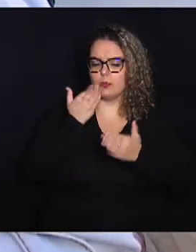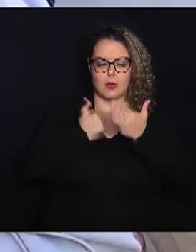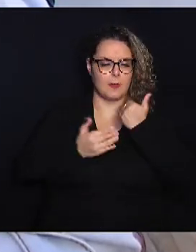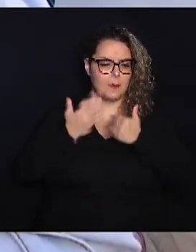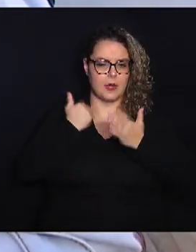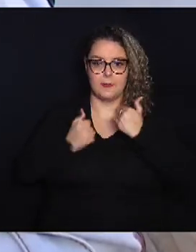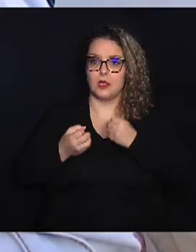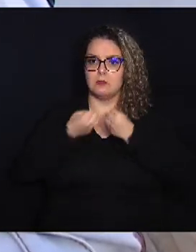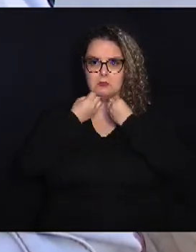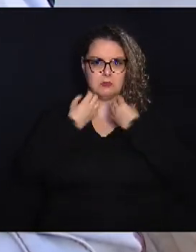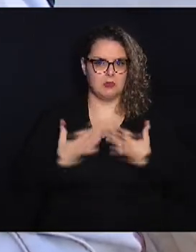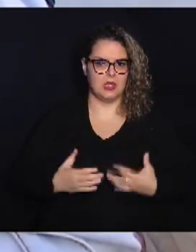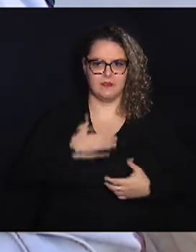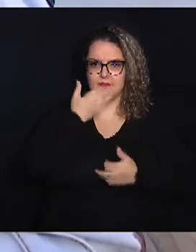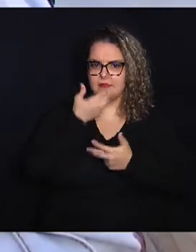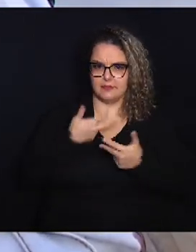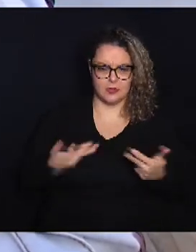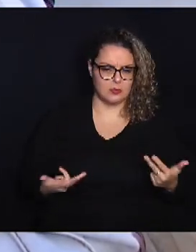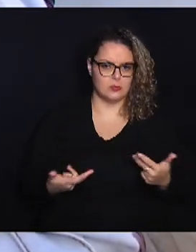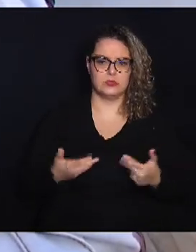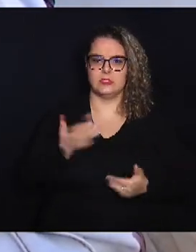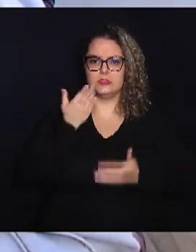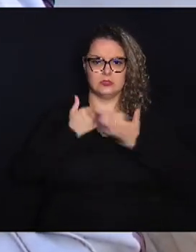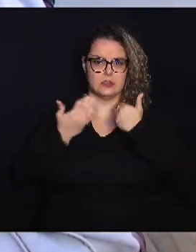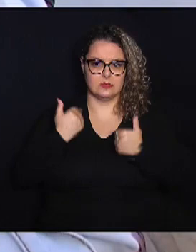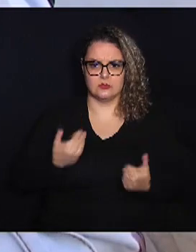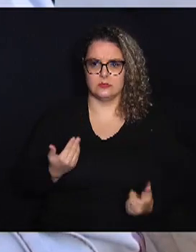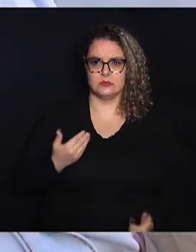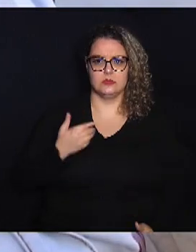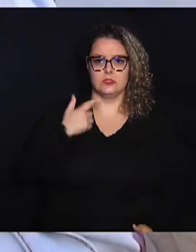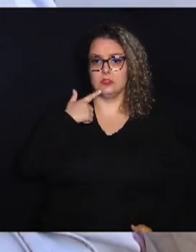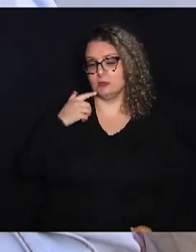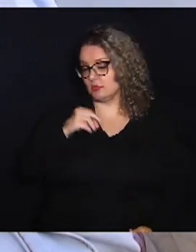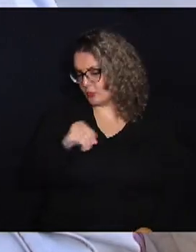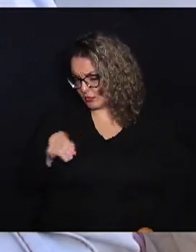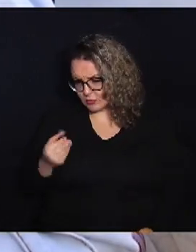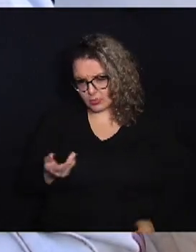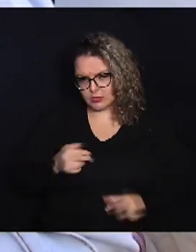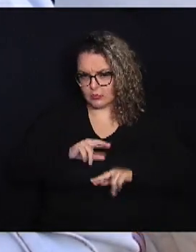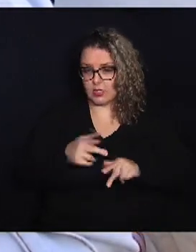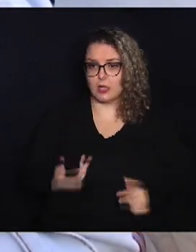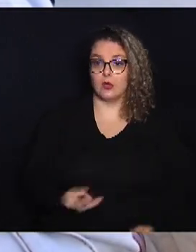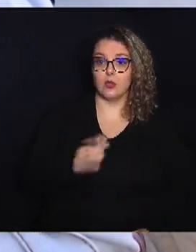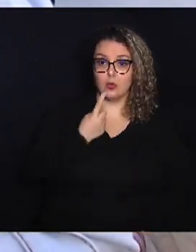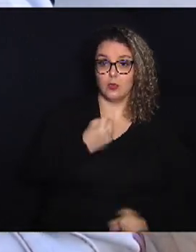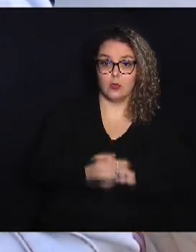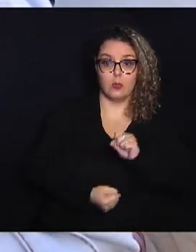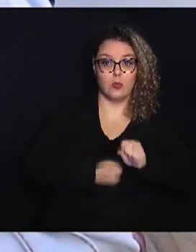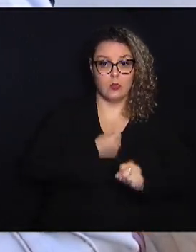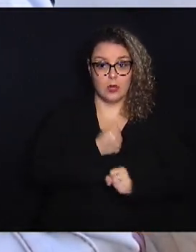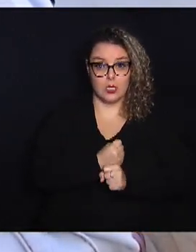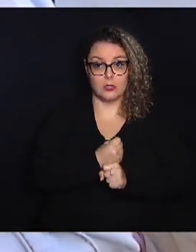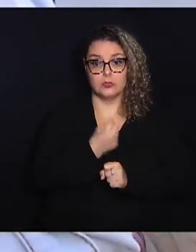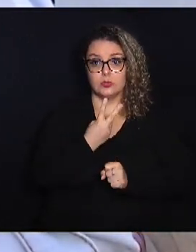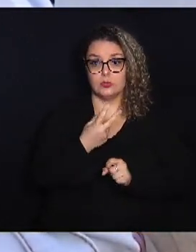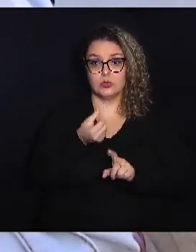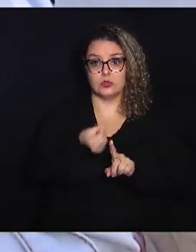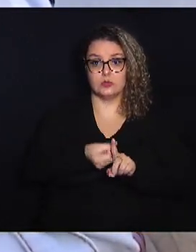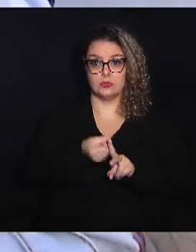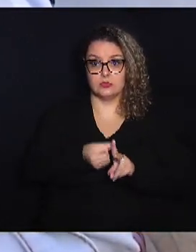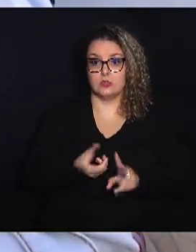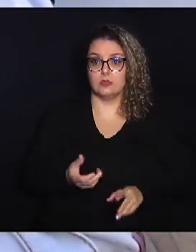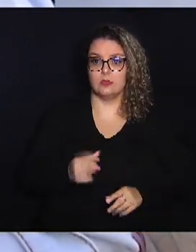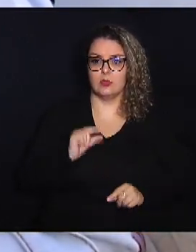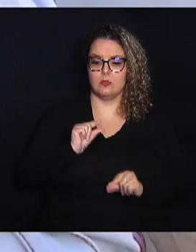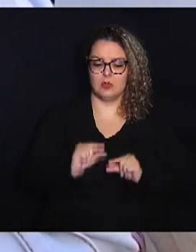super bem, frutas, né, alimento salgado, enfim. Com 1 ano e 2 meses, ele foi parando gradativo, parou